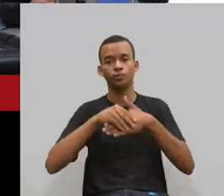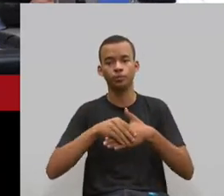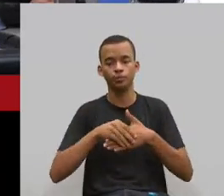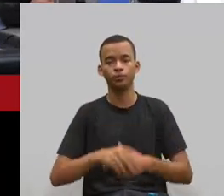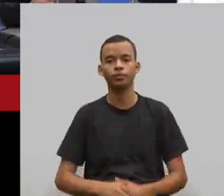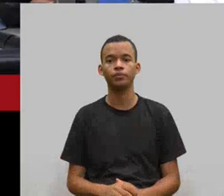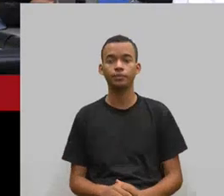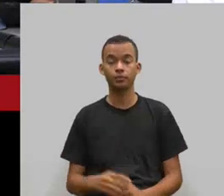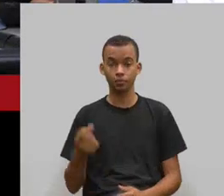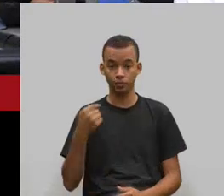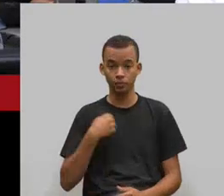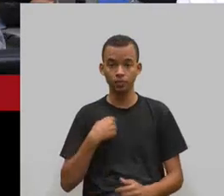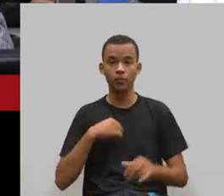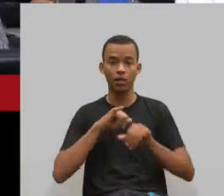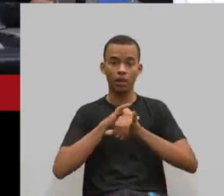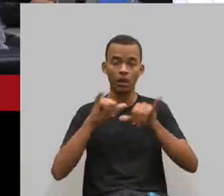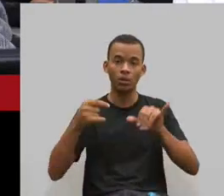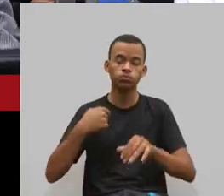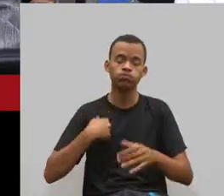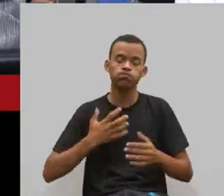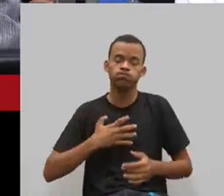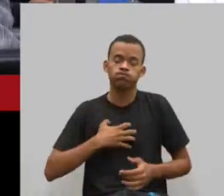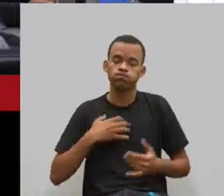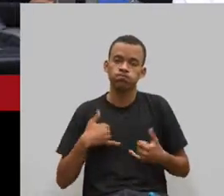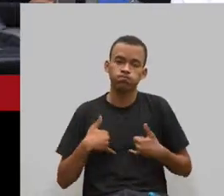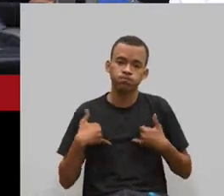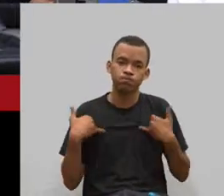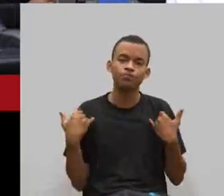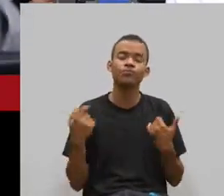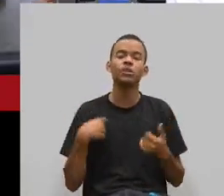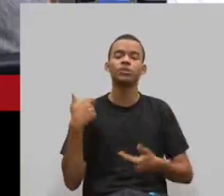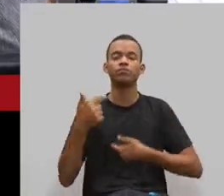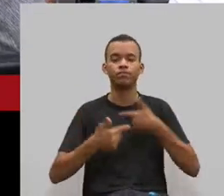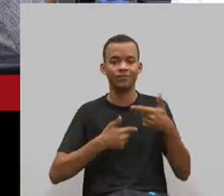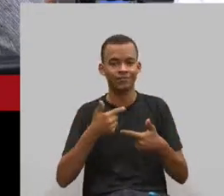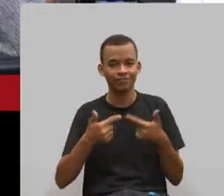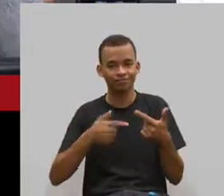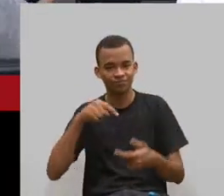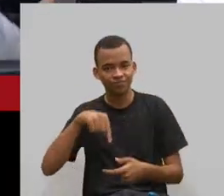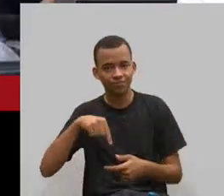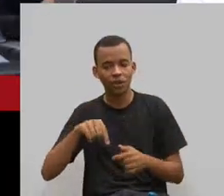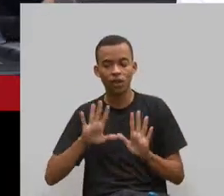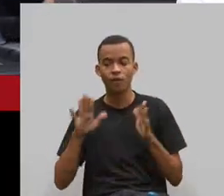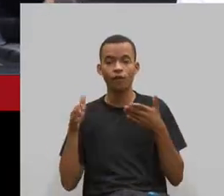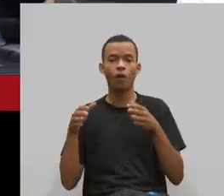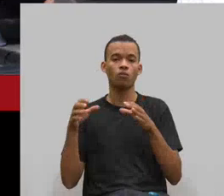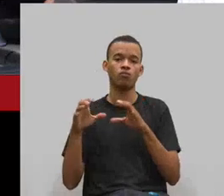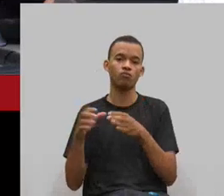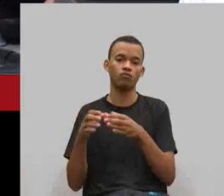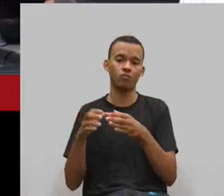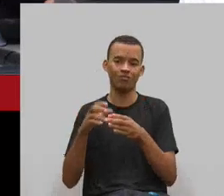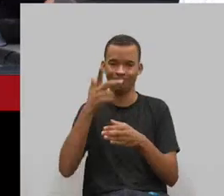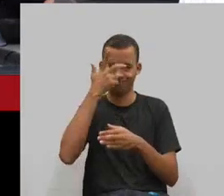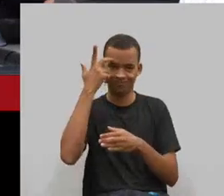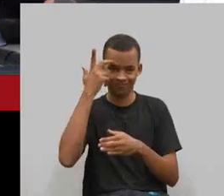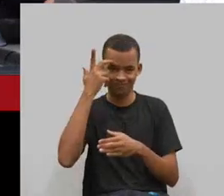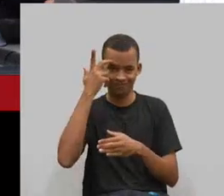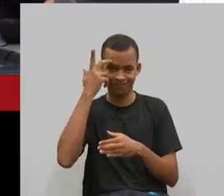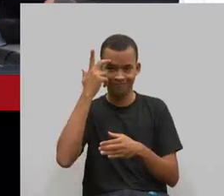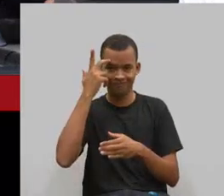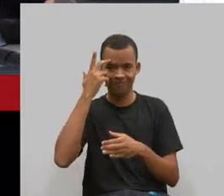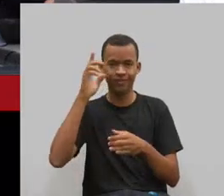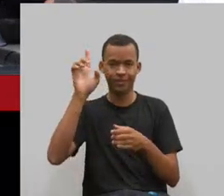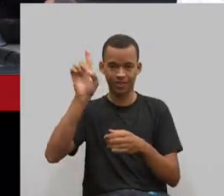das pessoas com deficiência estar presidindo esta audiência pública